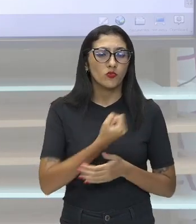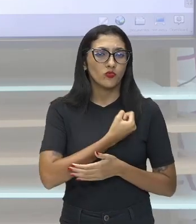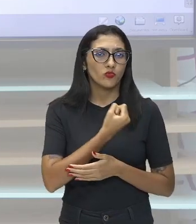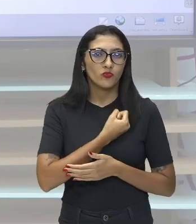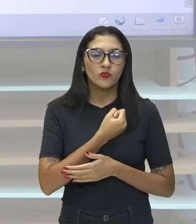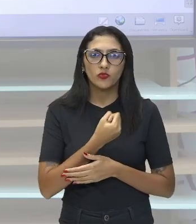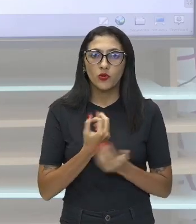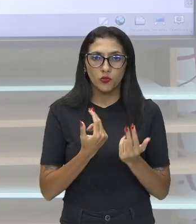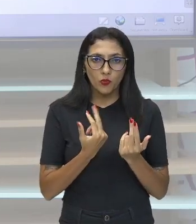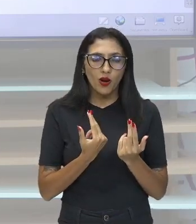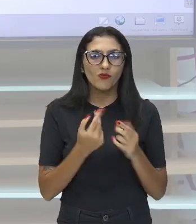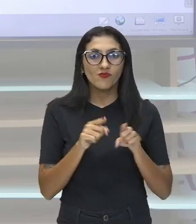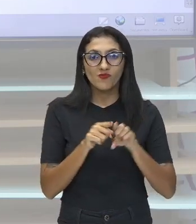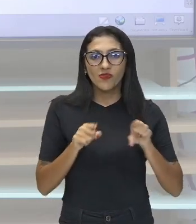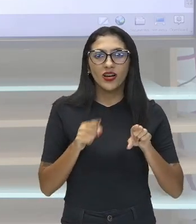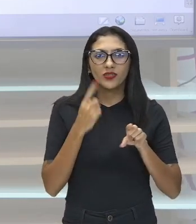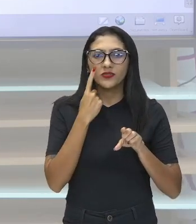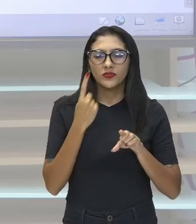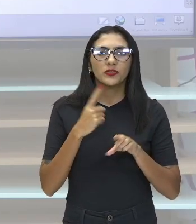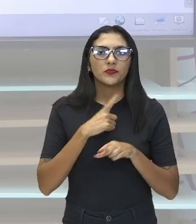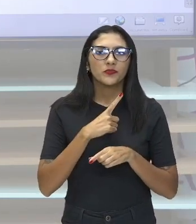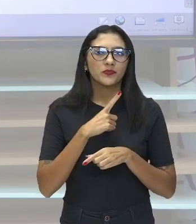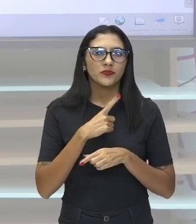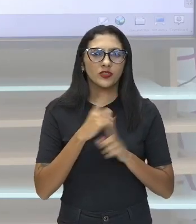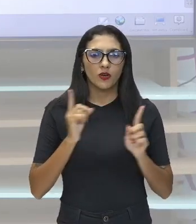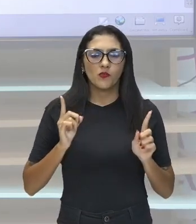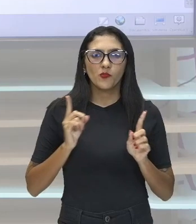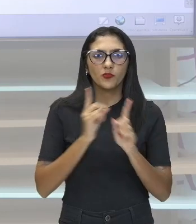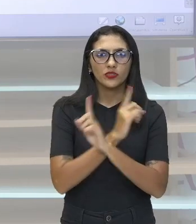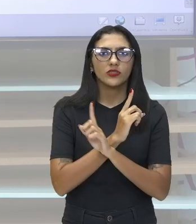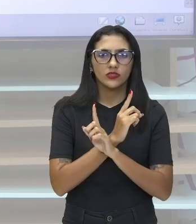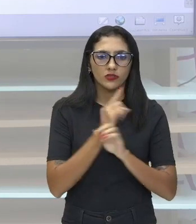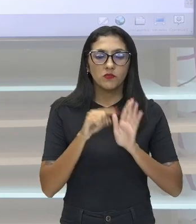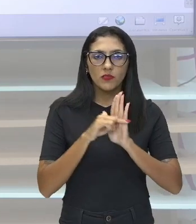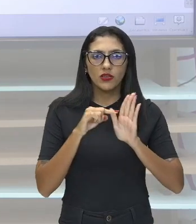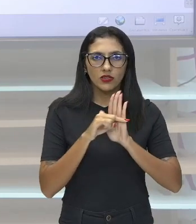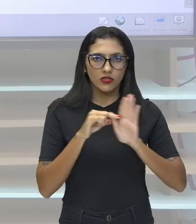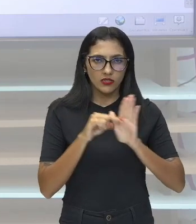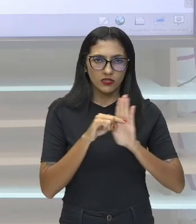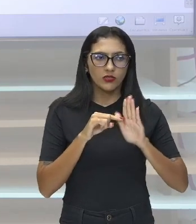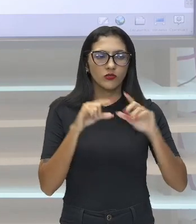Menos 129. Por quê? Porque a regra, né?